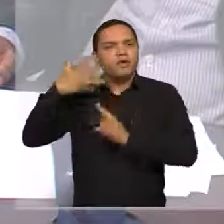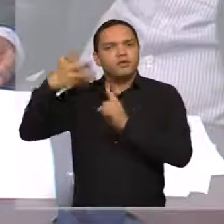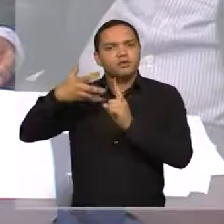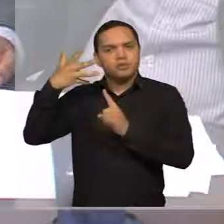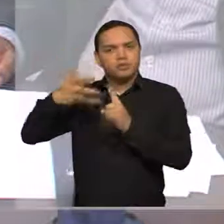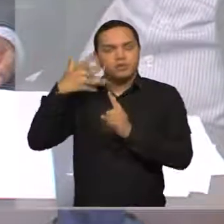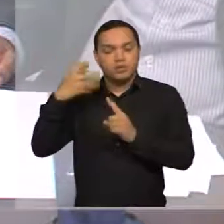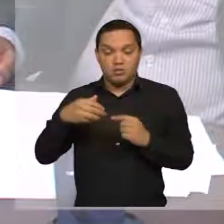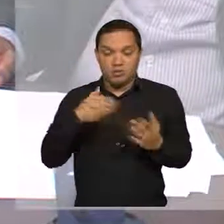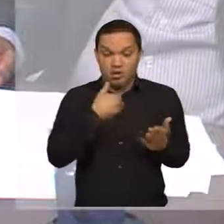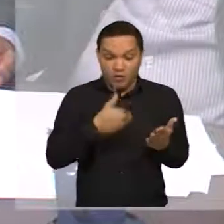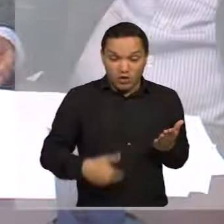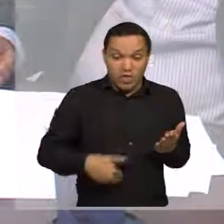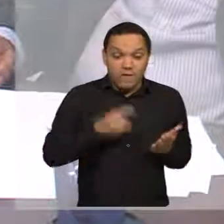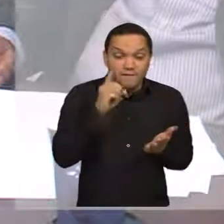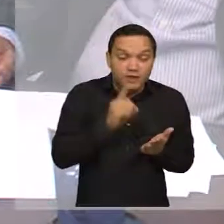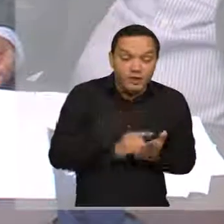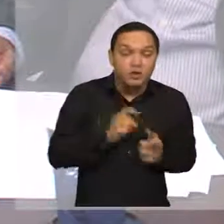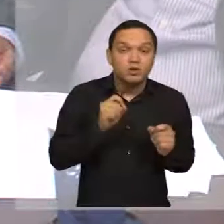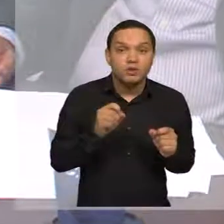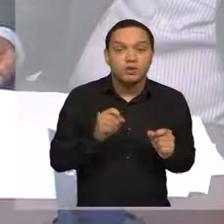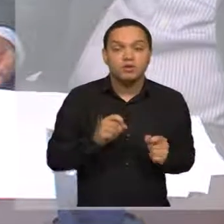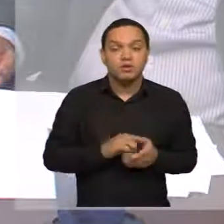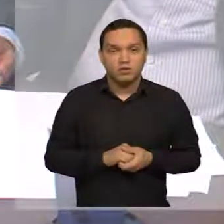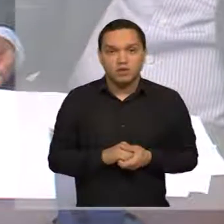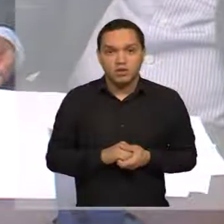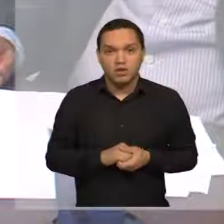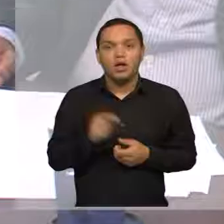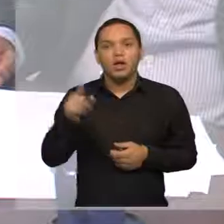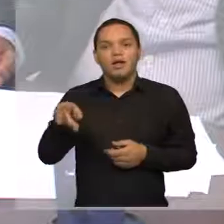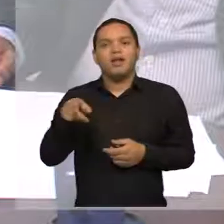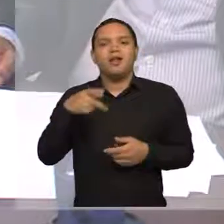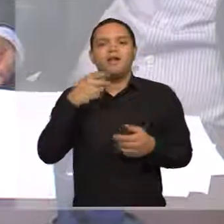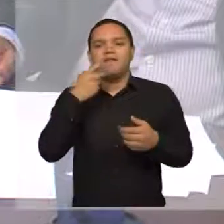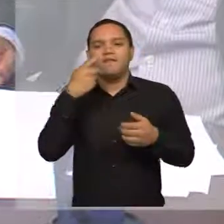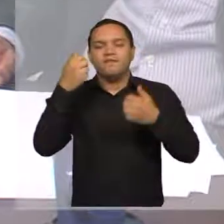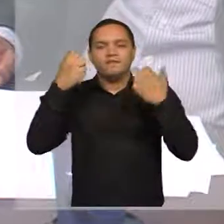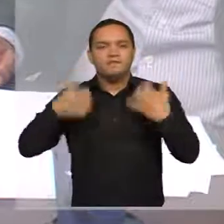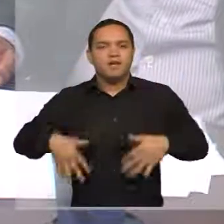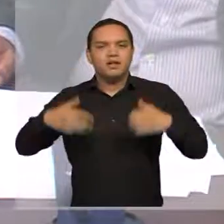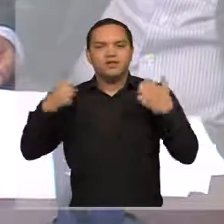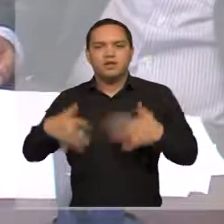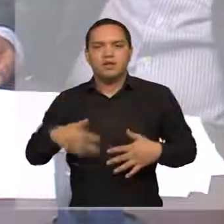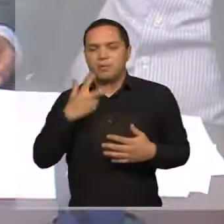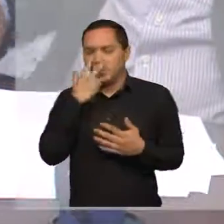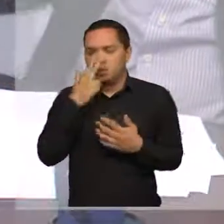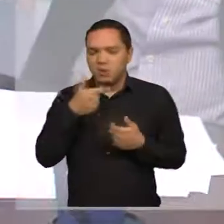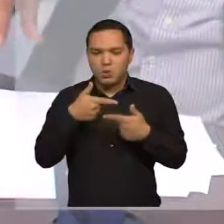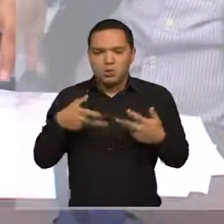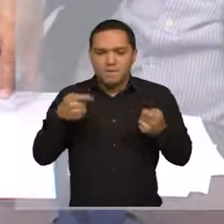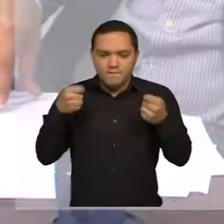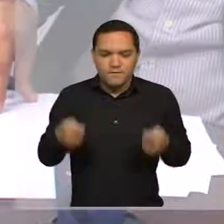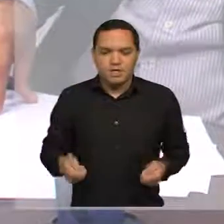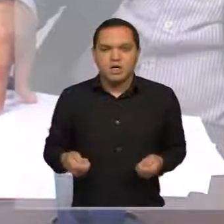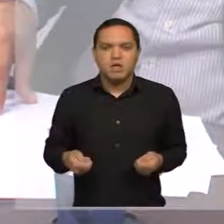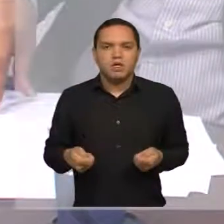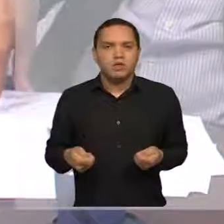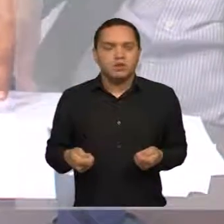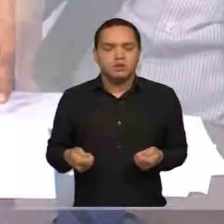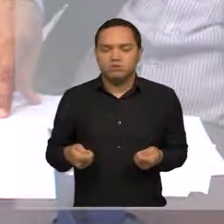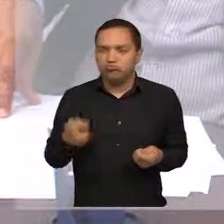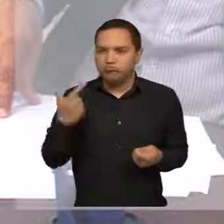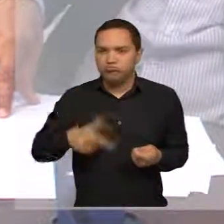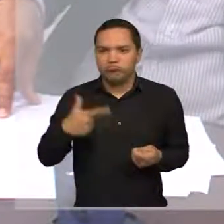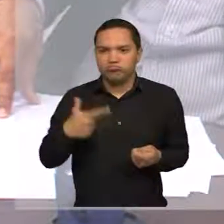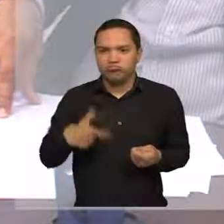define o próprio governo. Então, o discurso do governo ele não tem substância, né? Que agora ele não tem concretude. Que